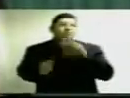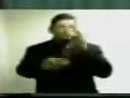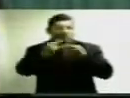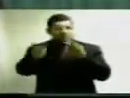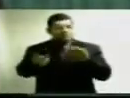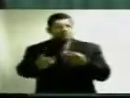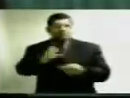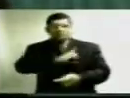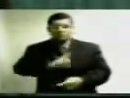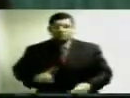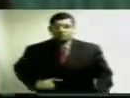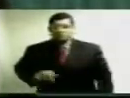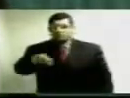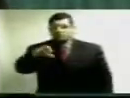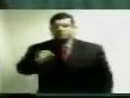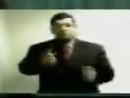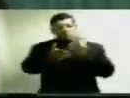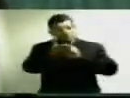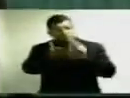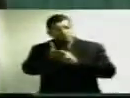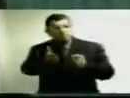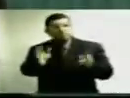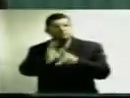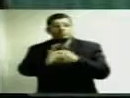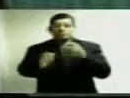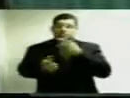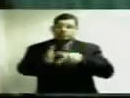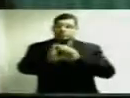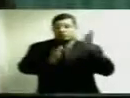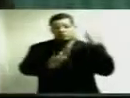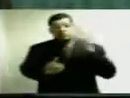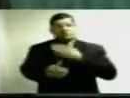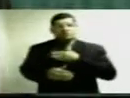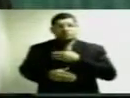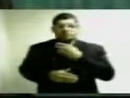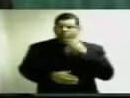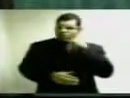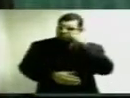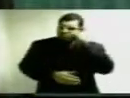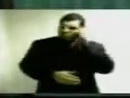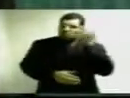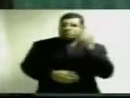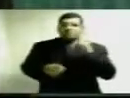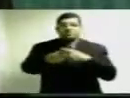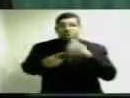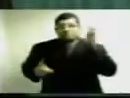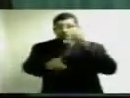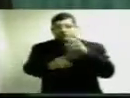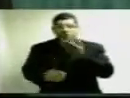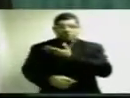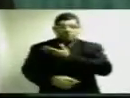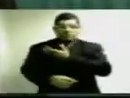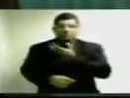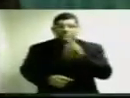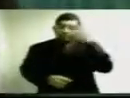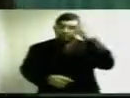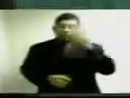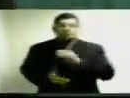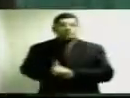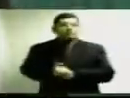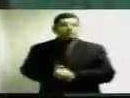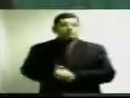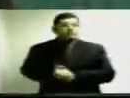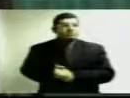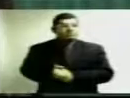dizendo, deputado Marcelo, que vou subscrever, e que se não tinha feito antes, porque para mim é muito constrangedor acusar um colega. Eu acho que é muito